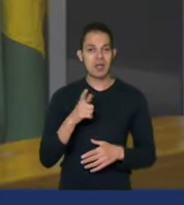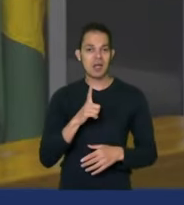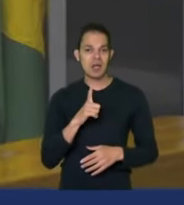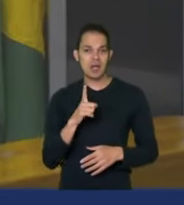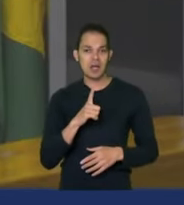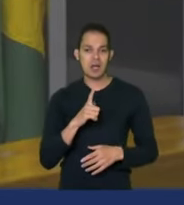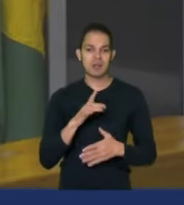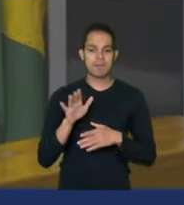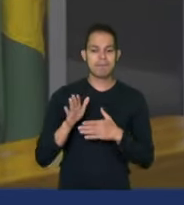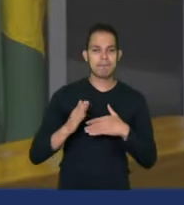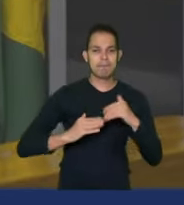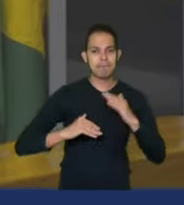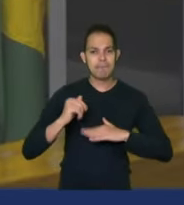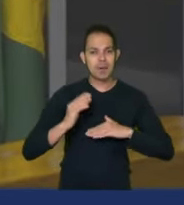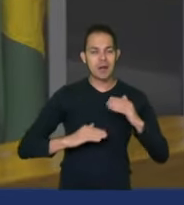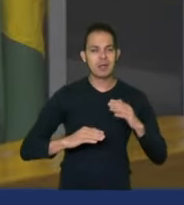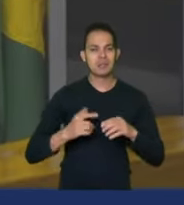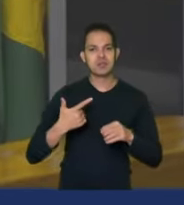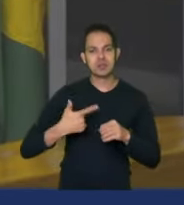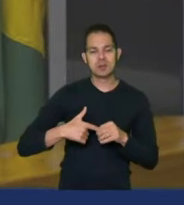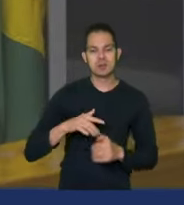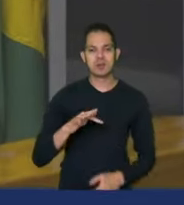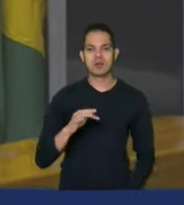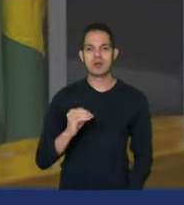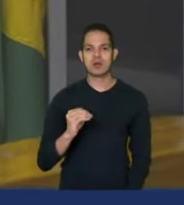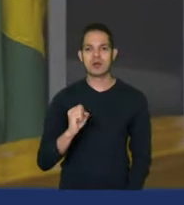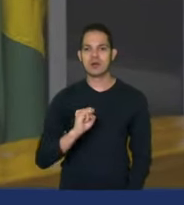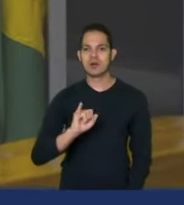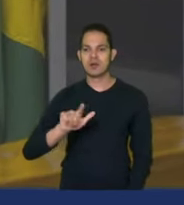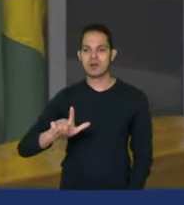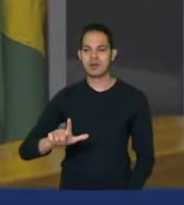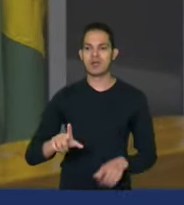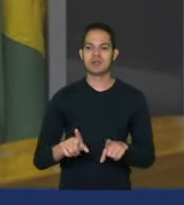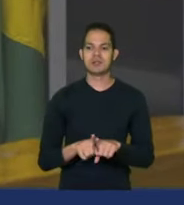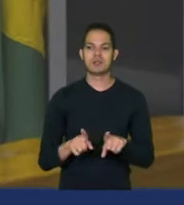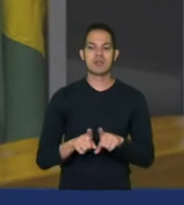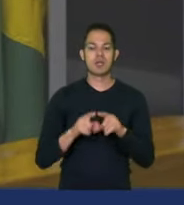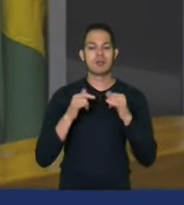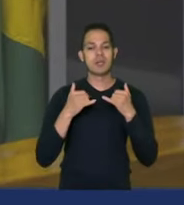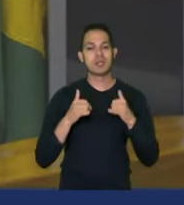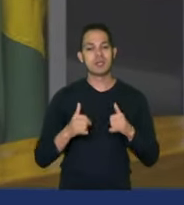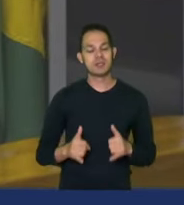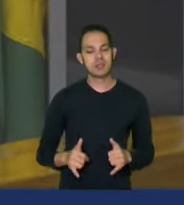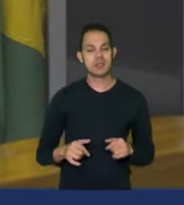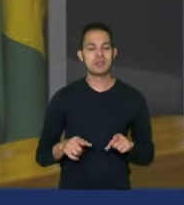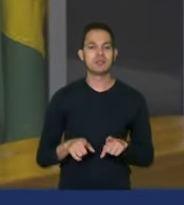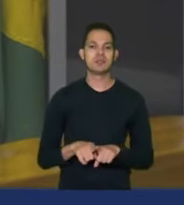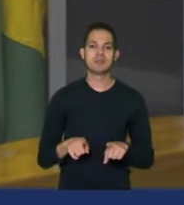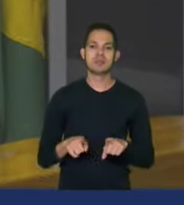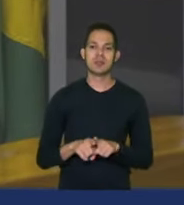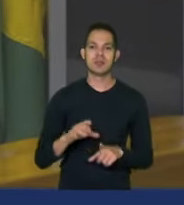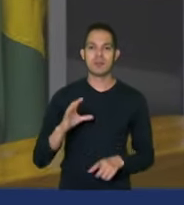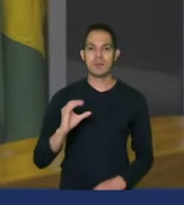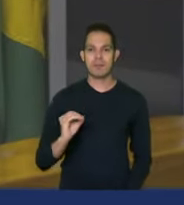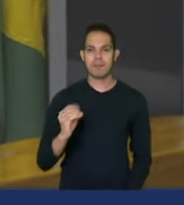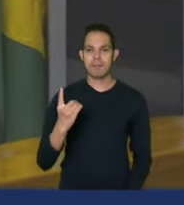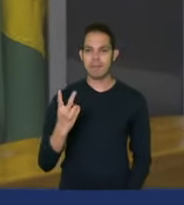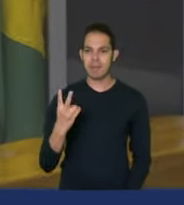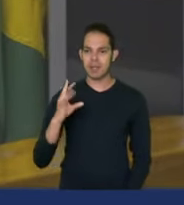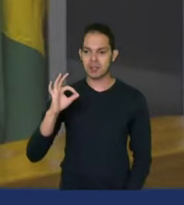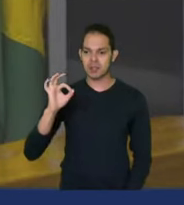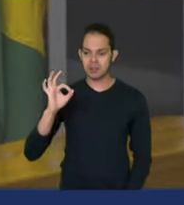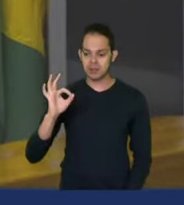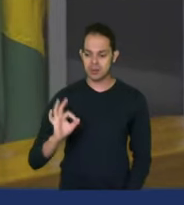dos combustíveis fósseis, visando a transição energética e descarbonização nas suas economias de